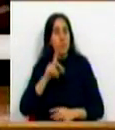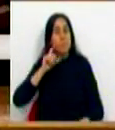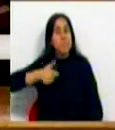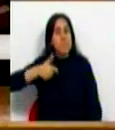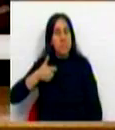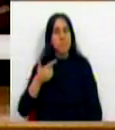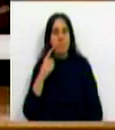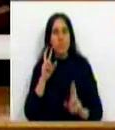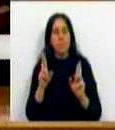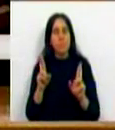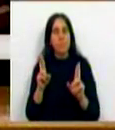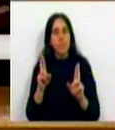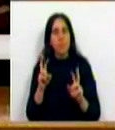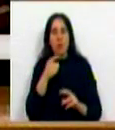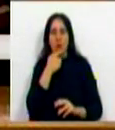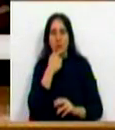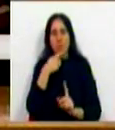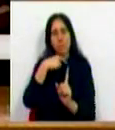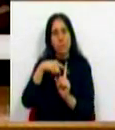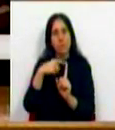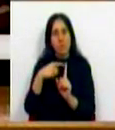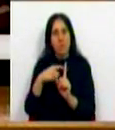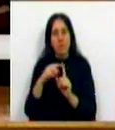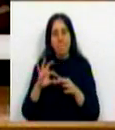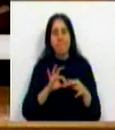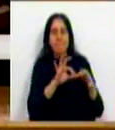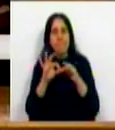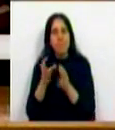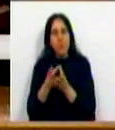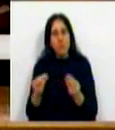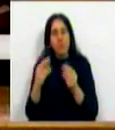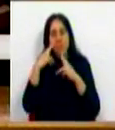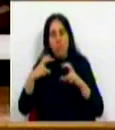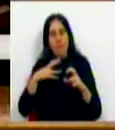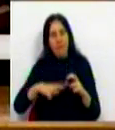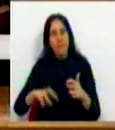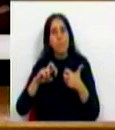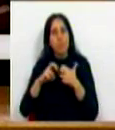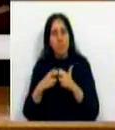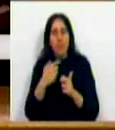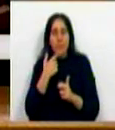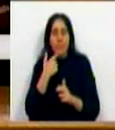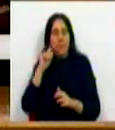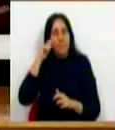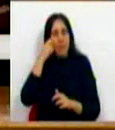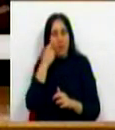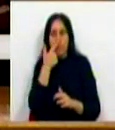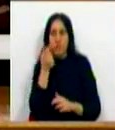tudo, esperamos que se junte pela positiva a quem quer encontrar soluções para um problema que, infelizmente, diz muito a muita